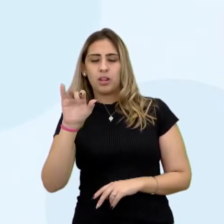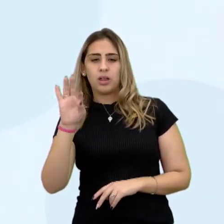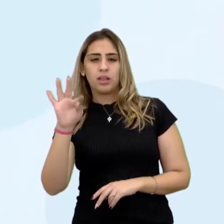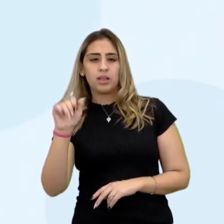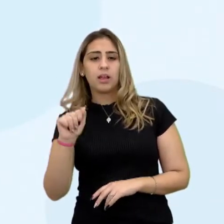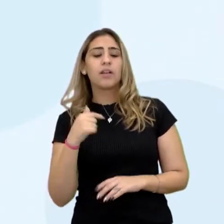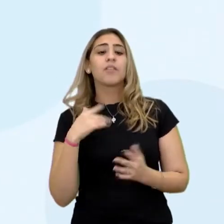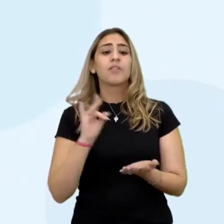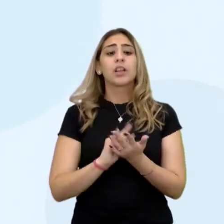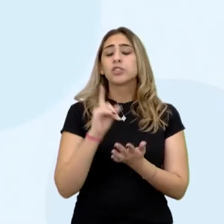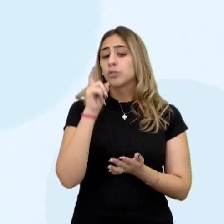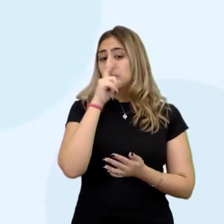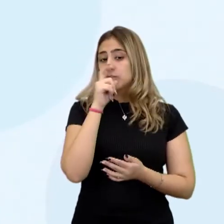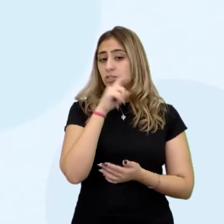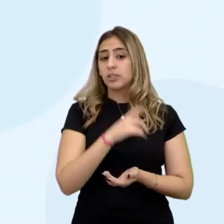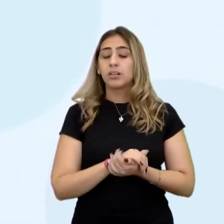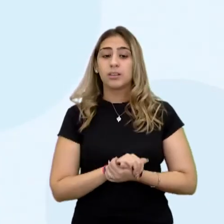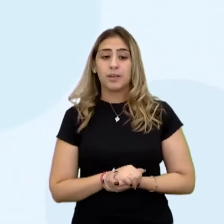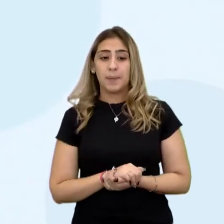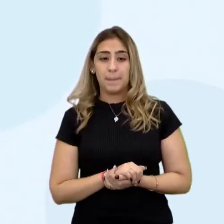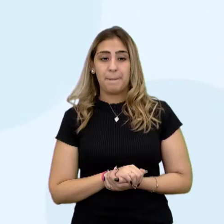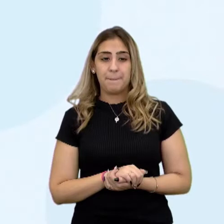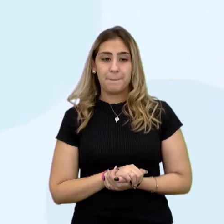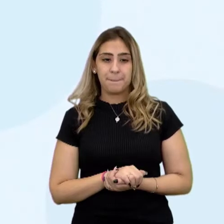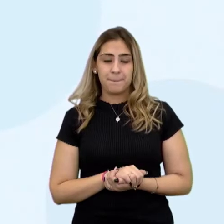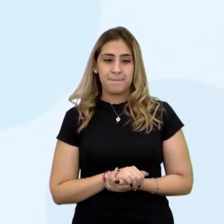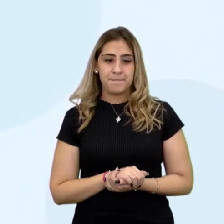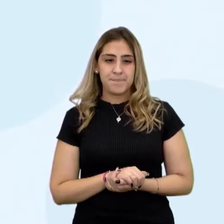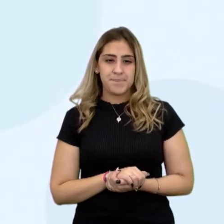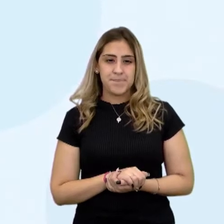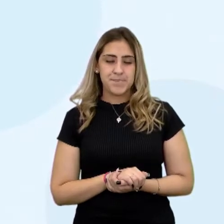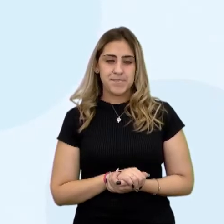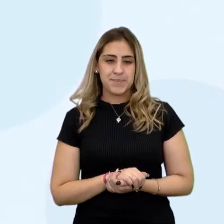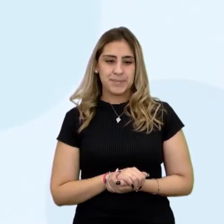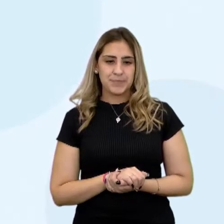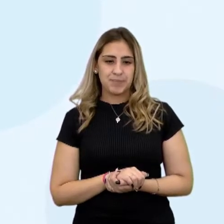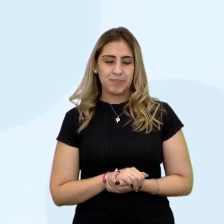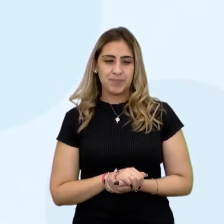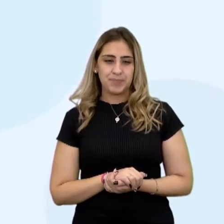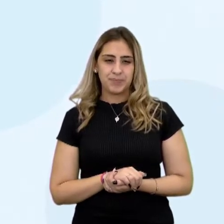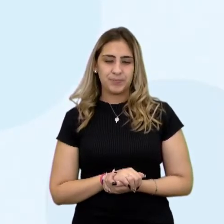ou fake? Põe na enquete aí pra gente aí. Põe a musiquinha de fundo.